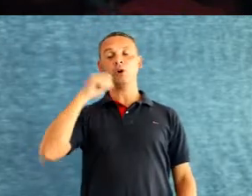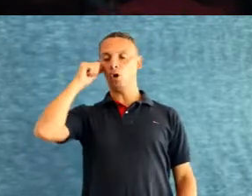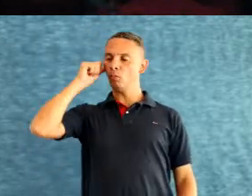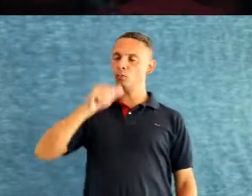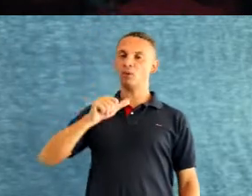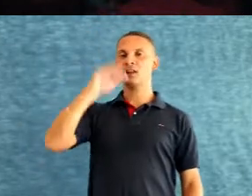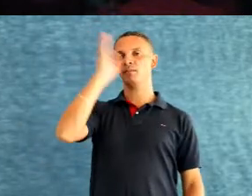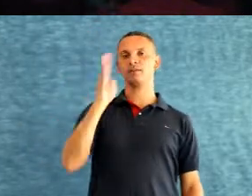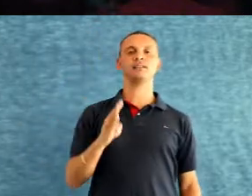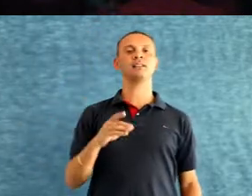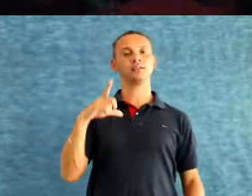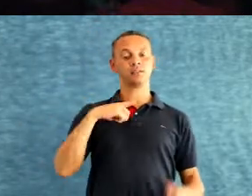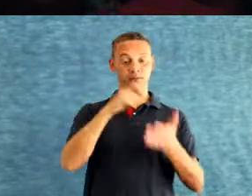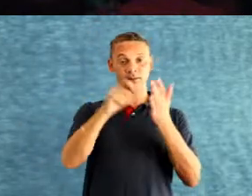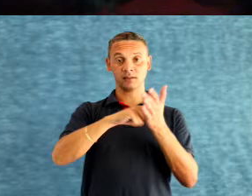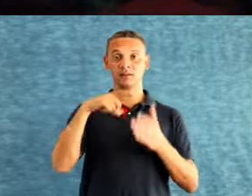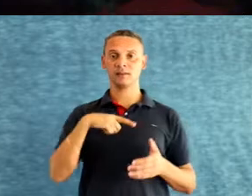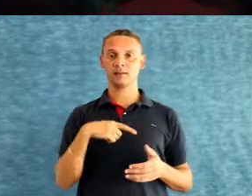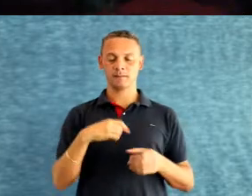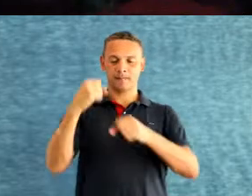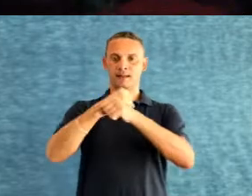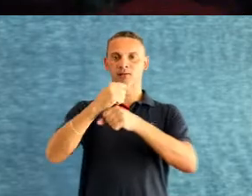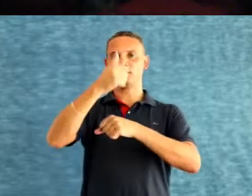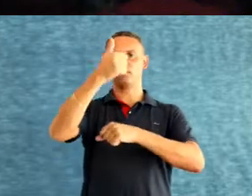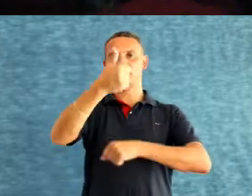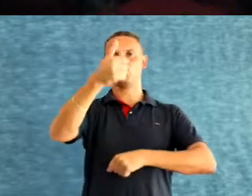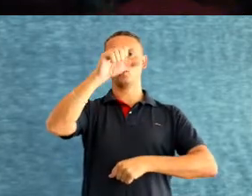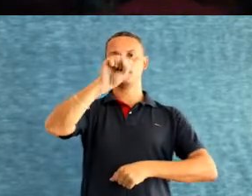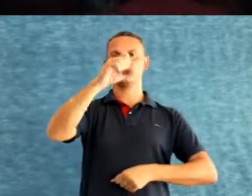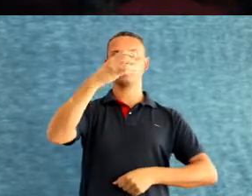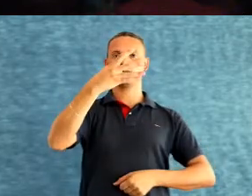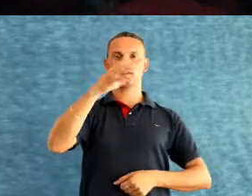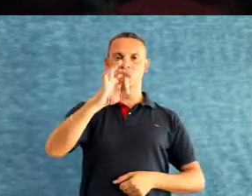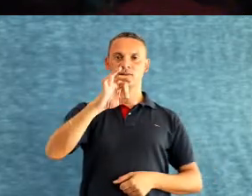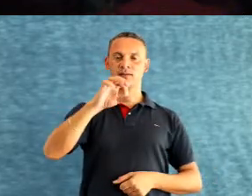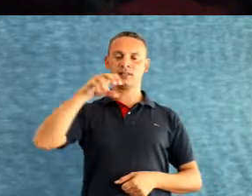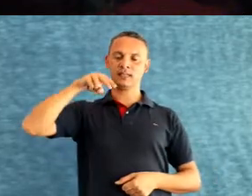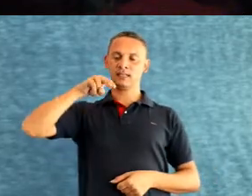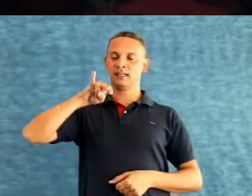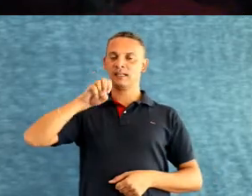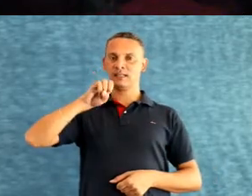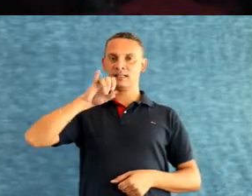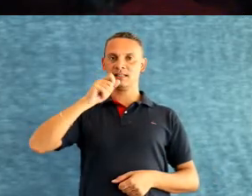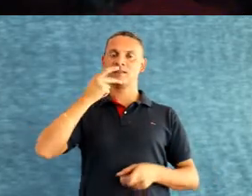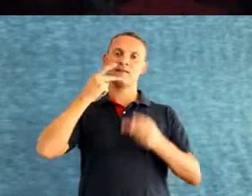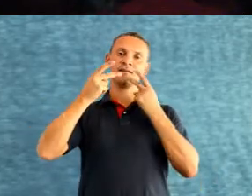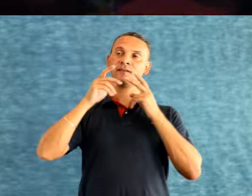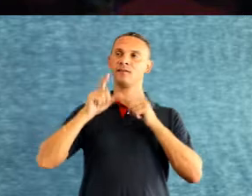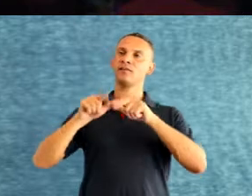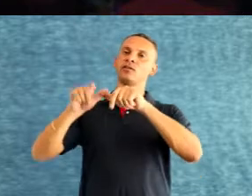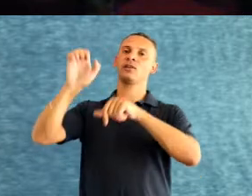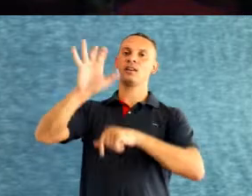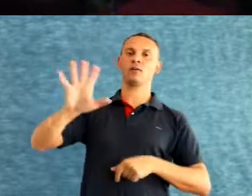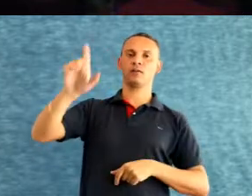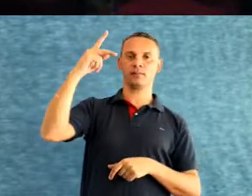uma brasileira. Em 1849, Nízia Floresta fez sua primeira viagem à Europa, acompanhada dos filhos, Lívia e